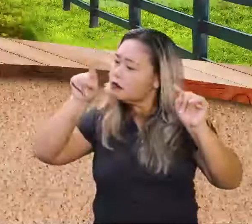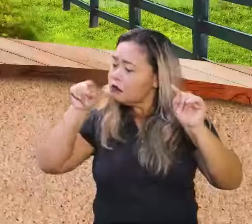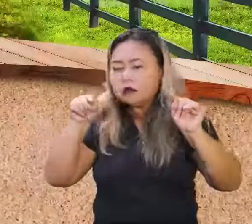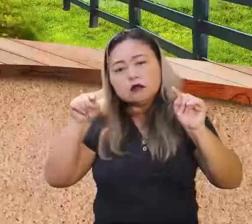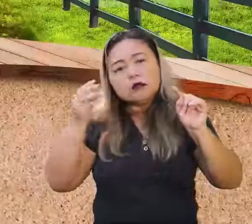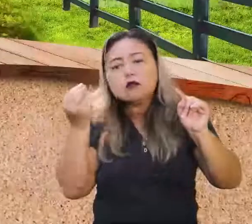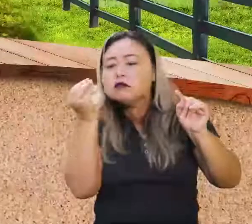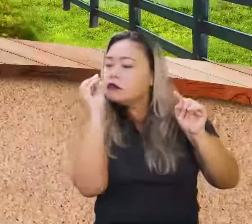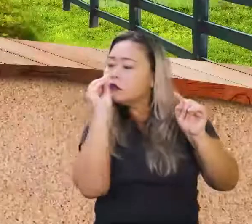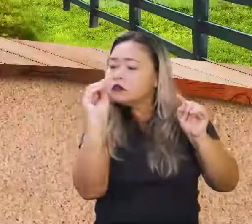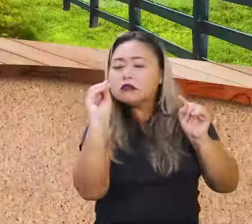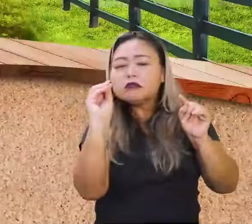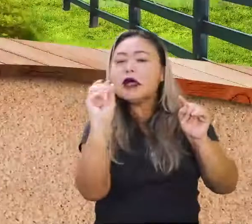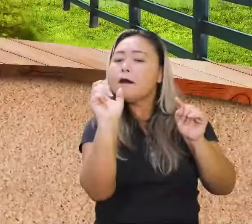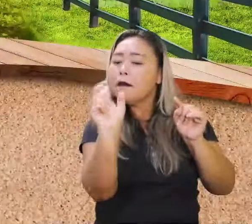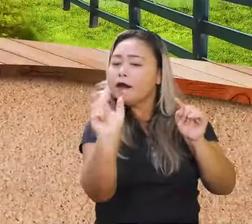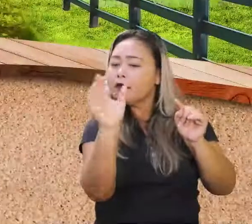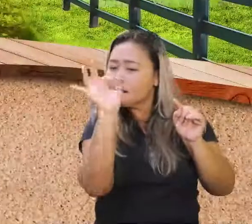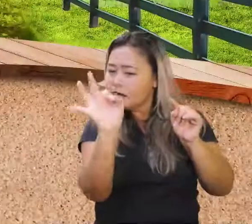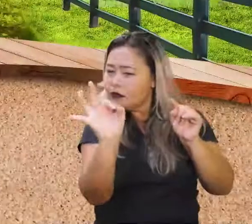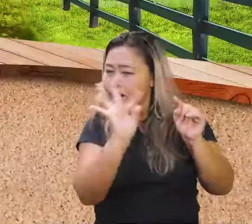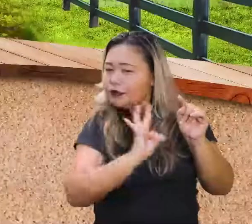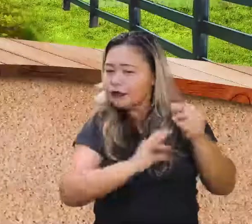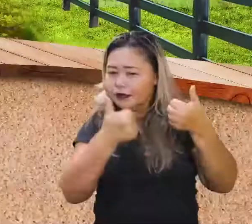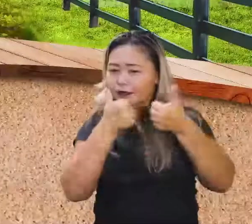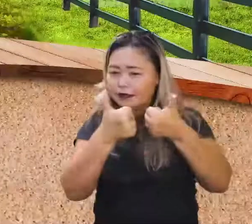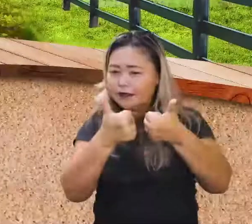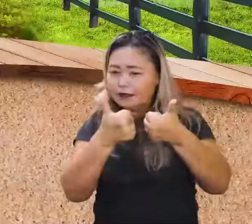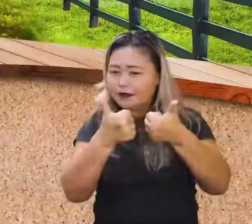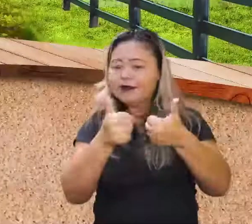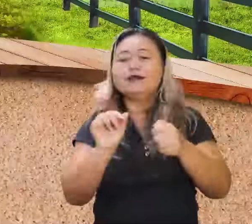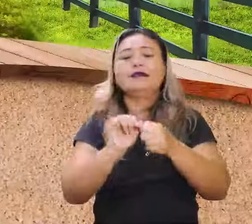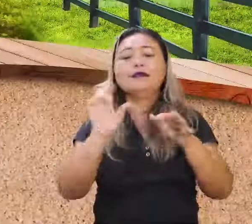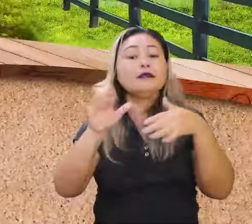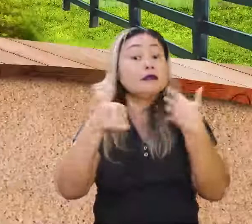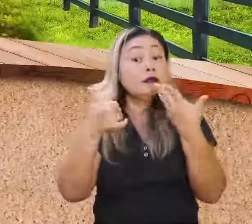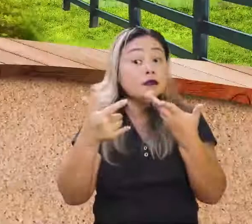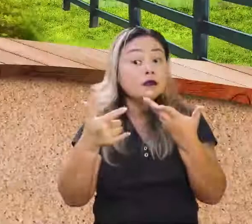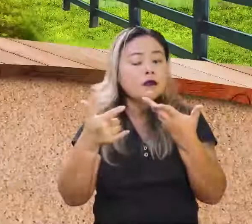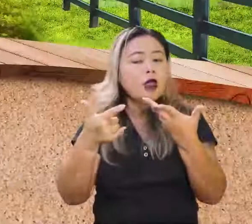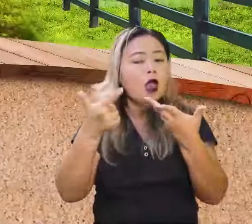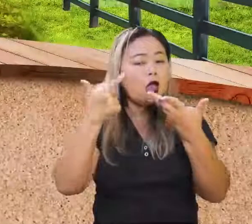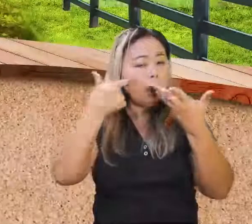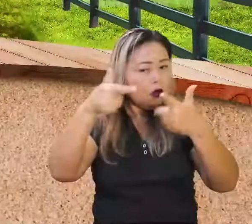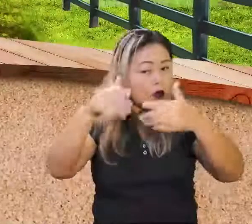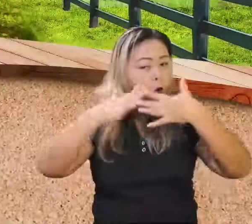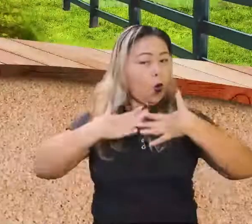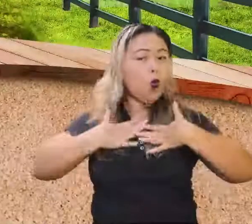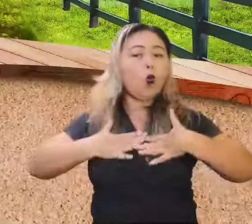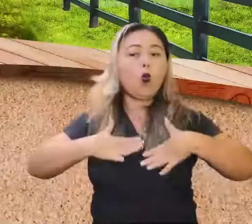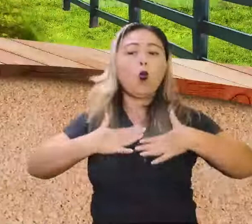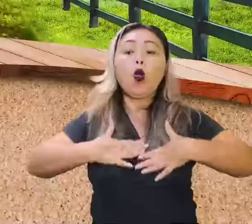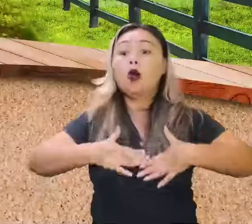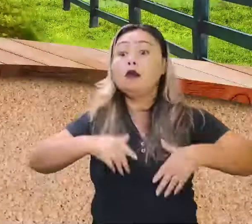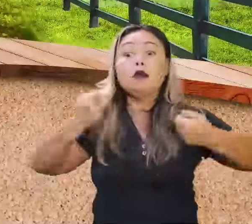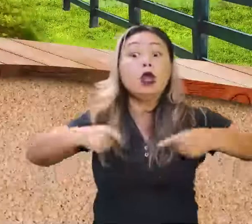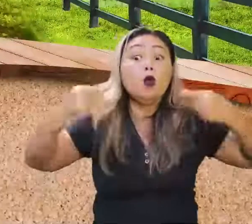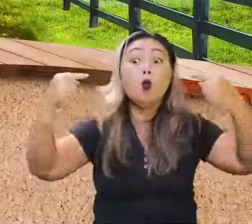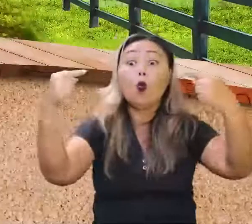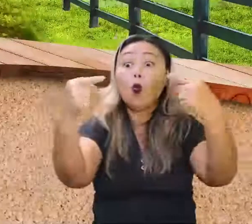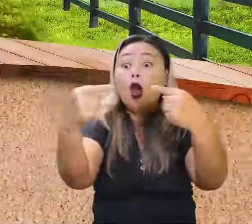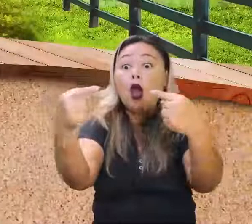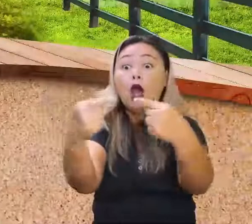coloca lá o termo que o tio vai estar sempre falando aqui. Tudo bem? Só para ficar tranquilo, não precisa estar